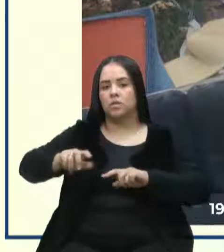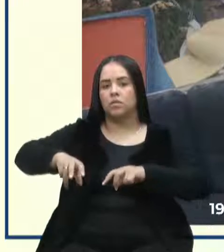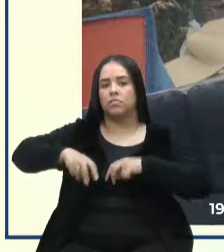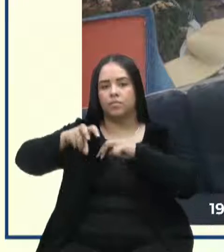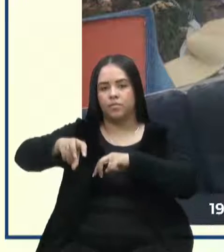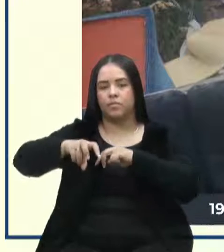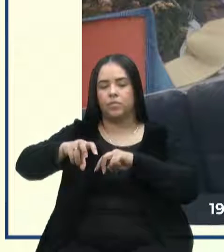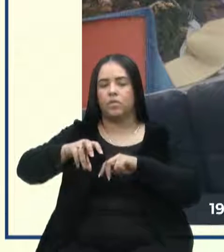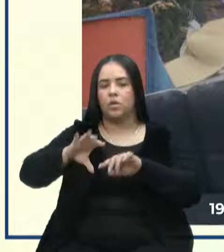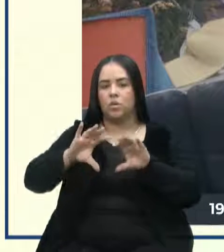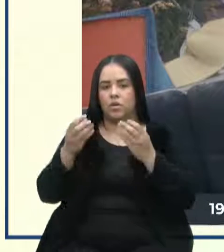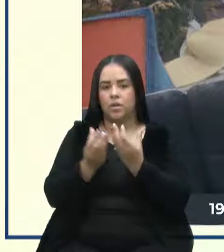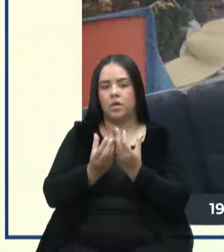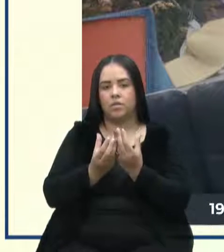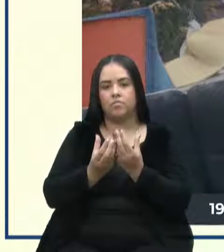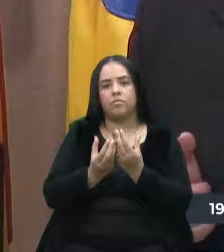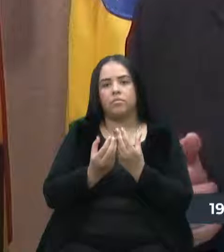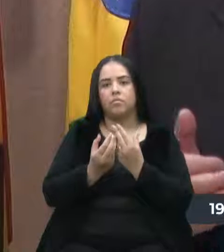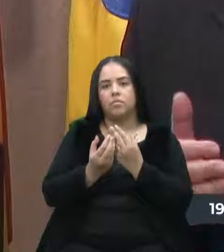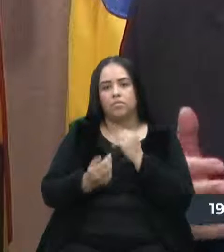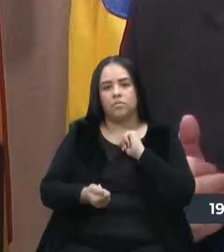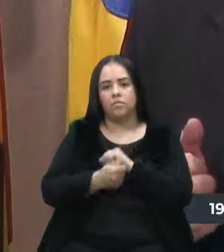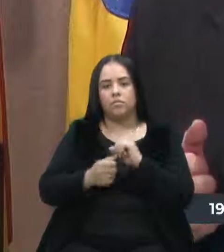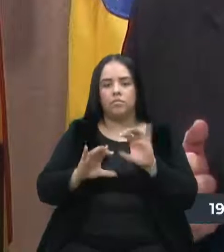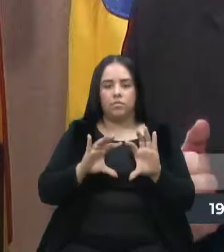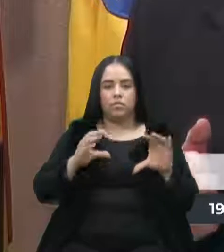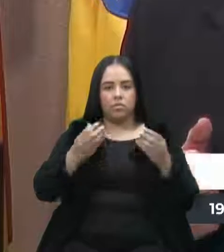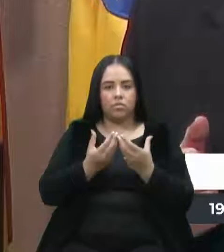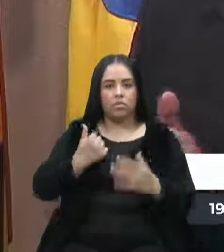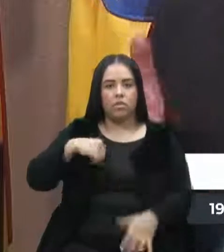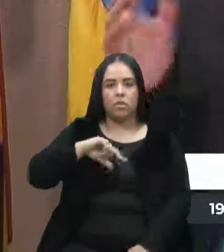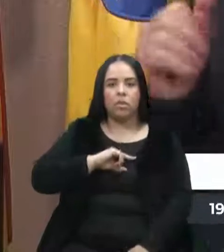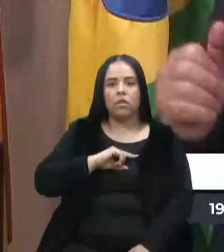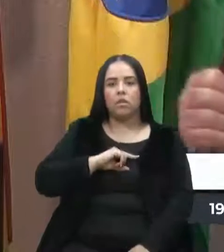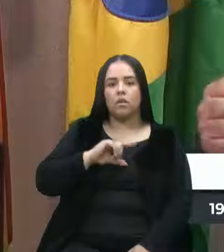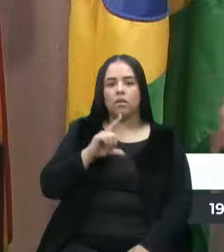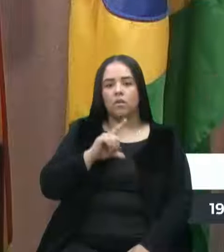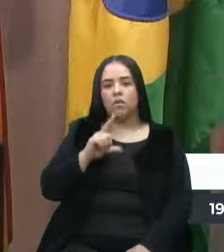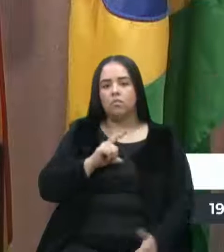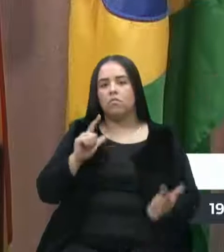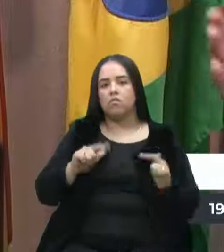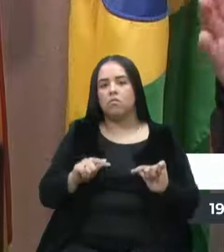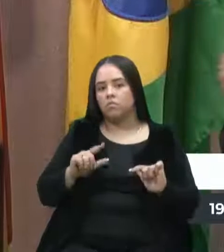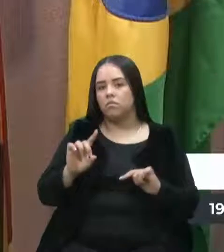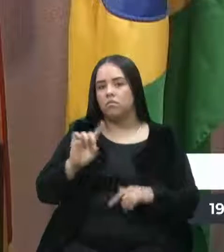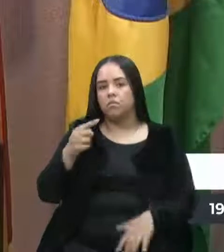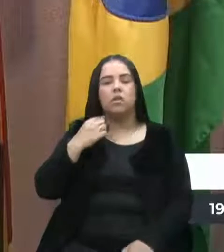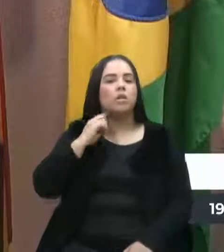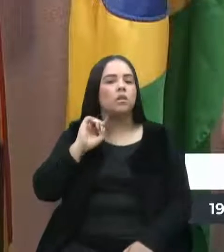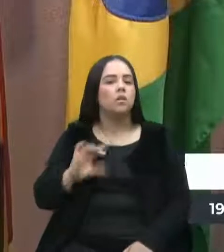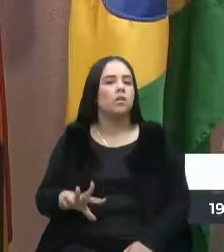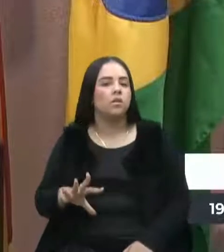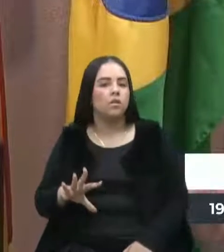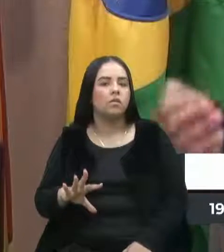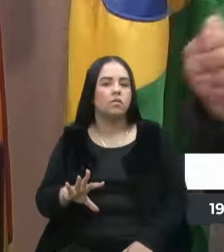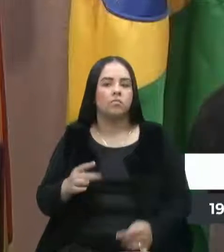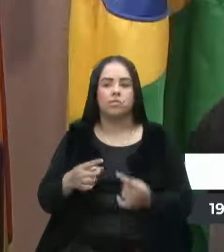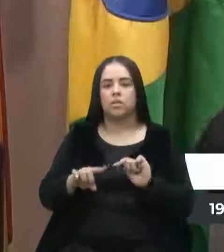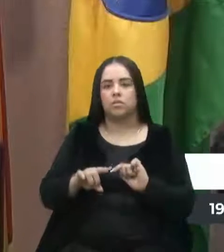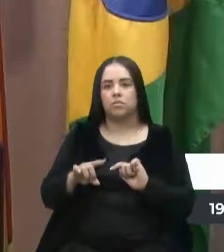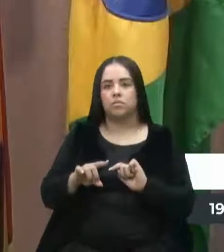a comunidade vai se unir para que tenhamos nesses locais não mais lixão e hortas comunitárias